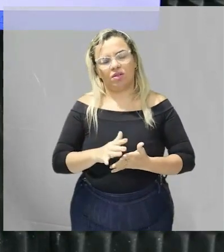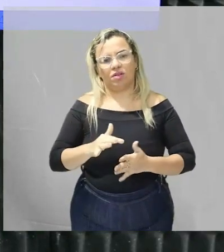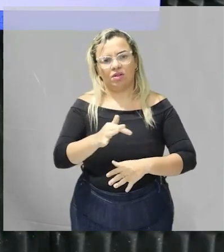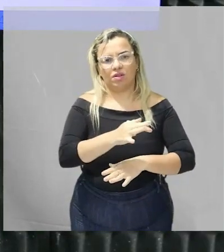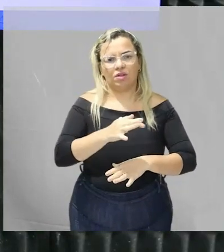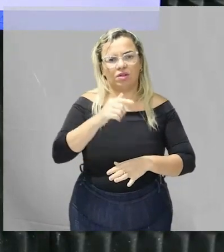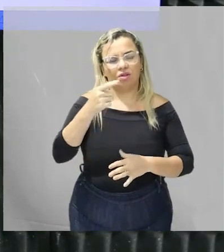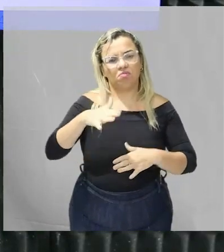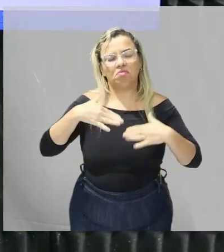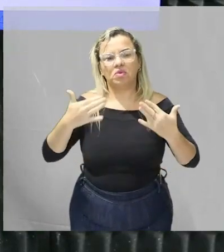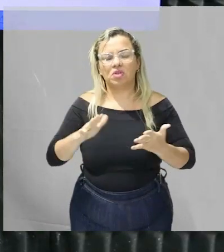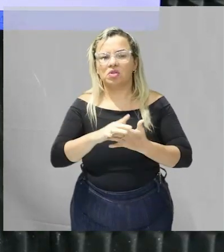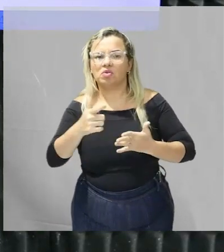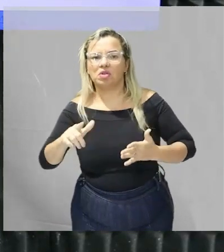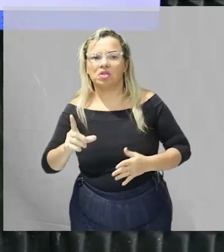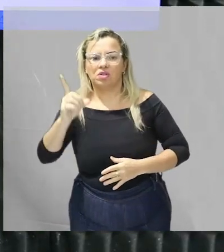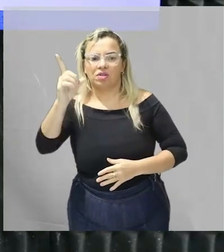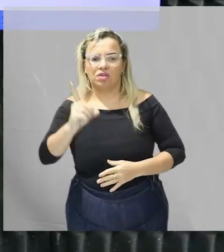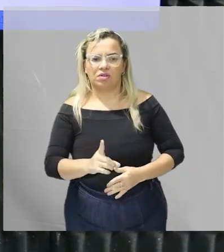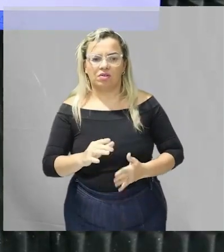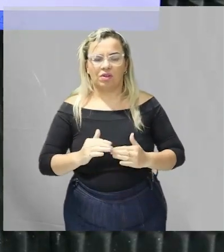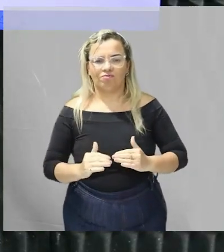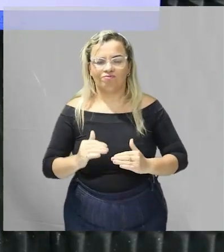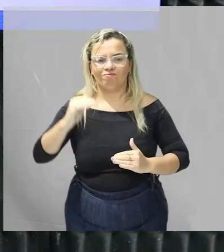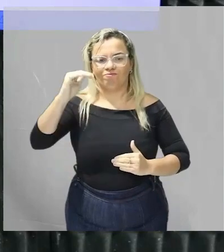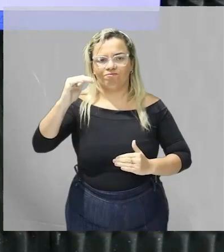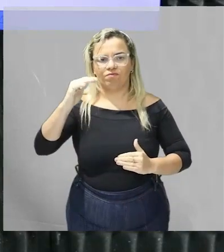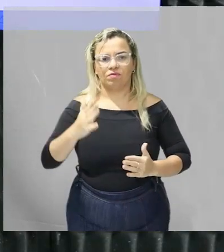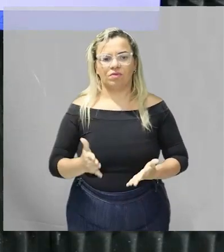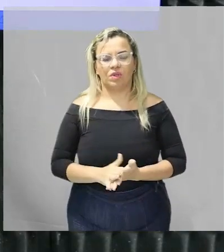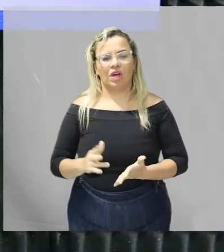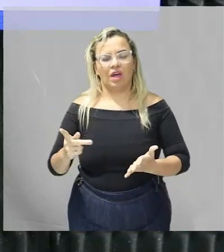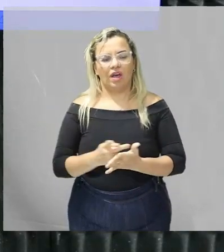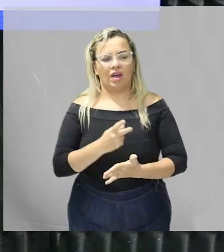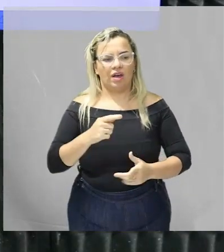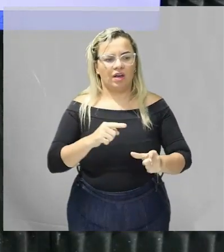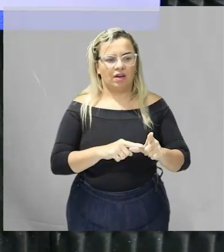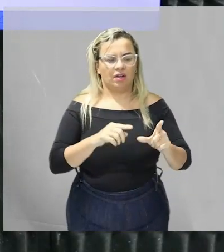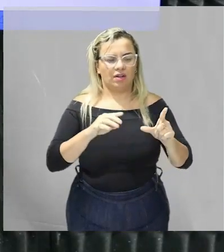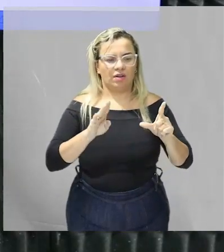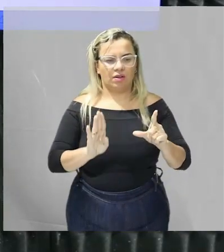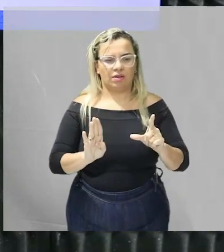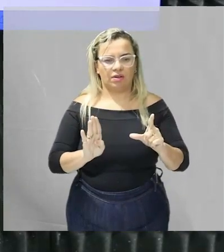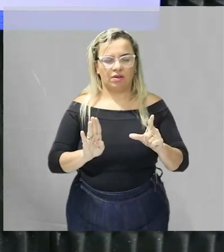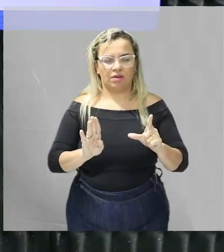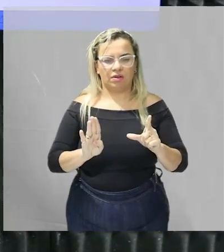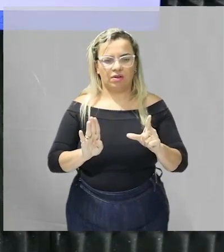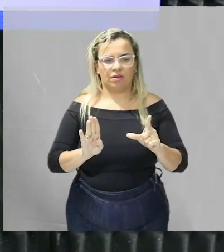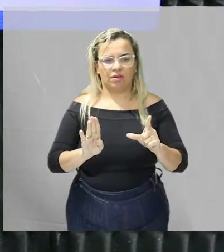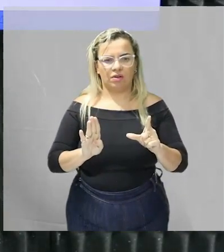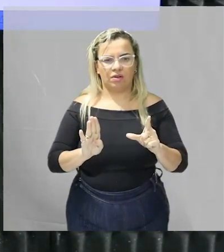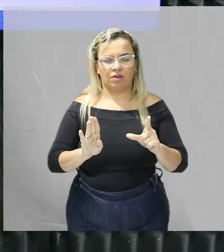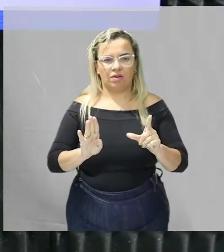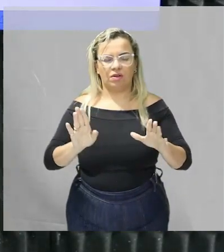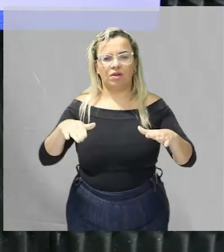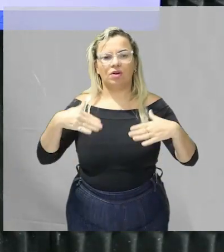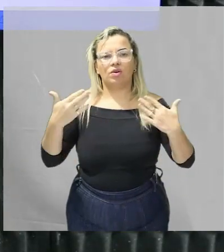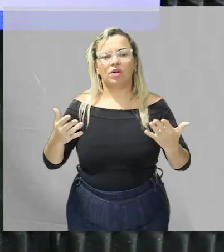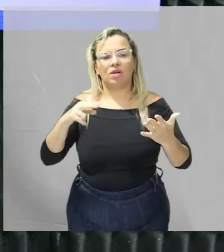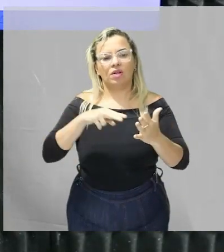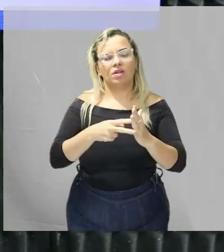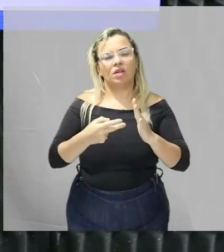sem carteira assinada, vai aumentar. Totalmente errado. Letra B, evasão de divisas internacionais. O que é